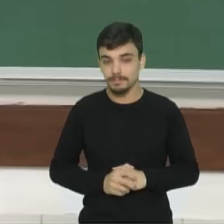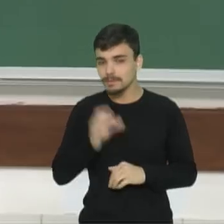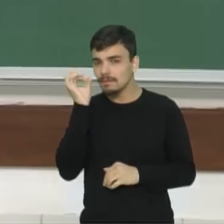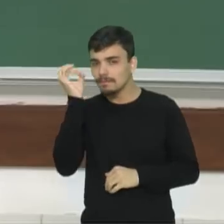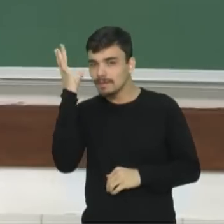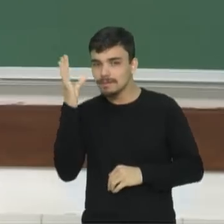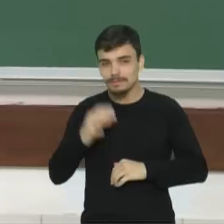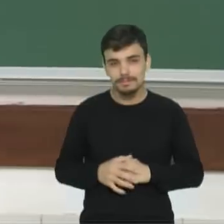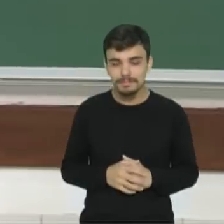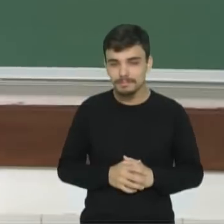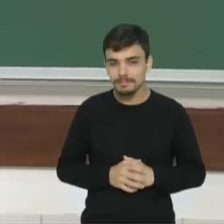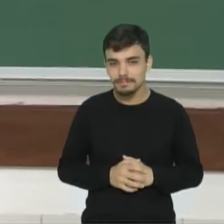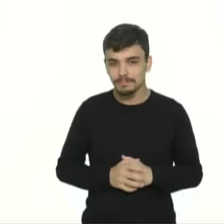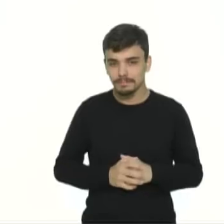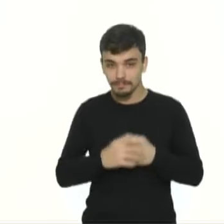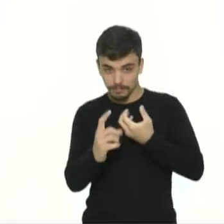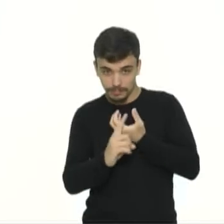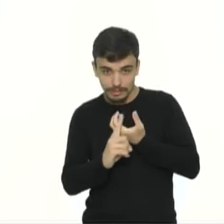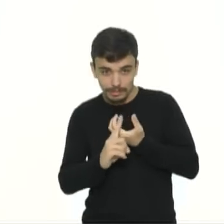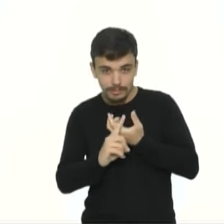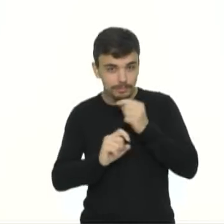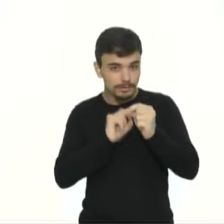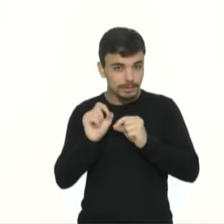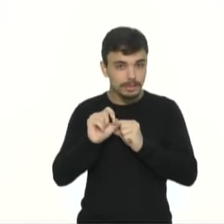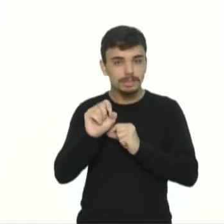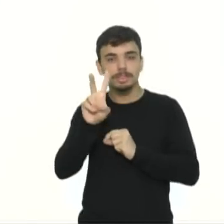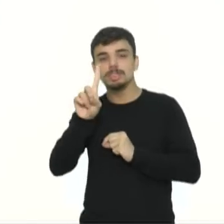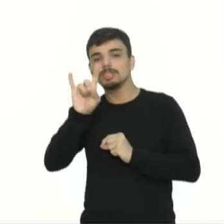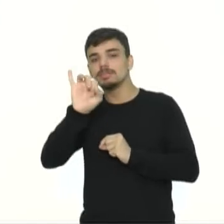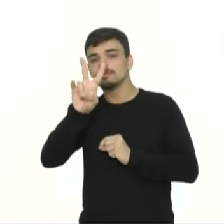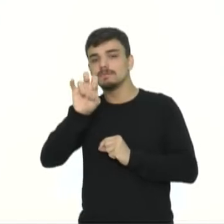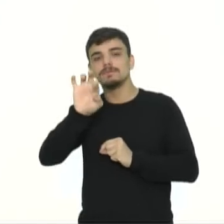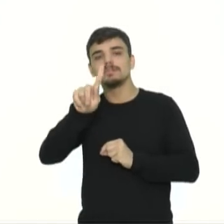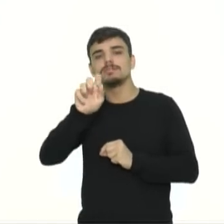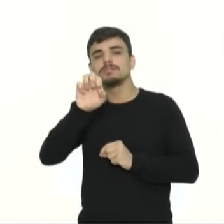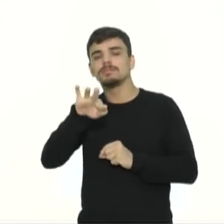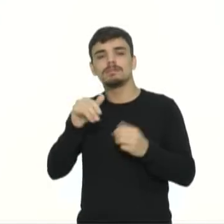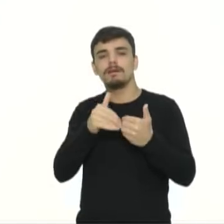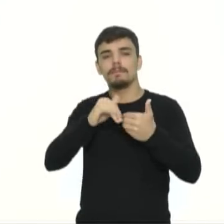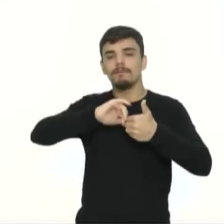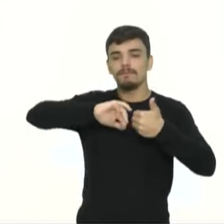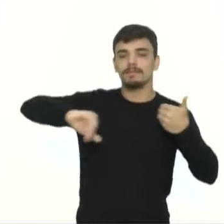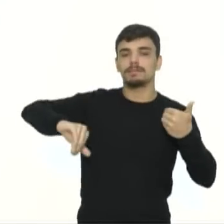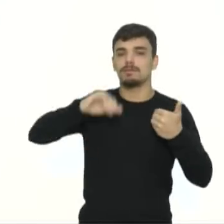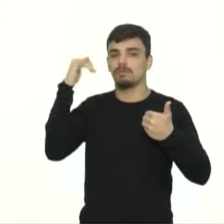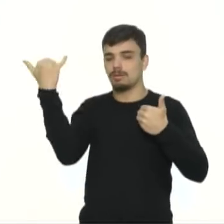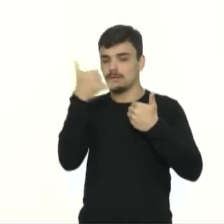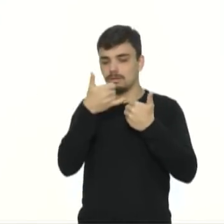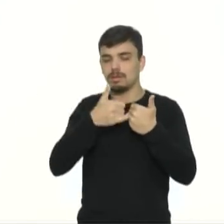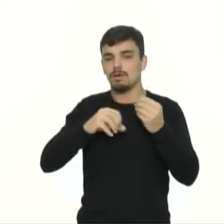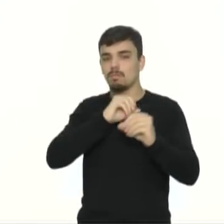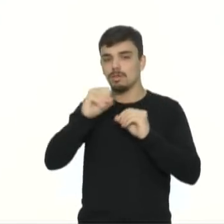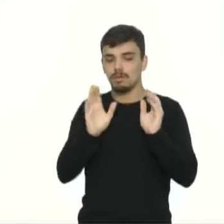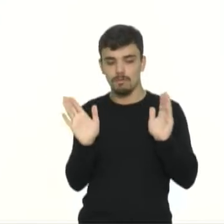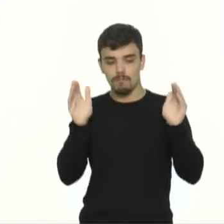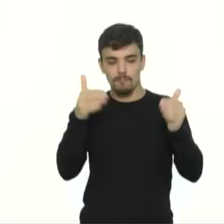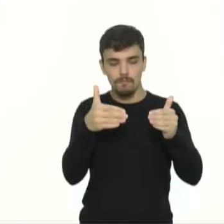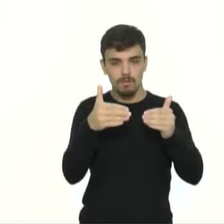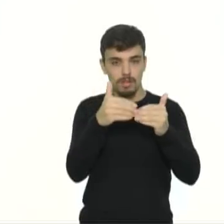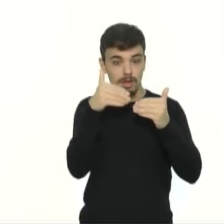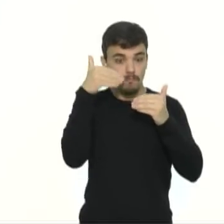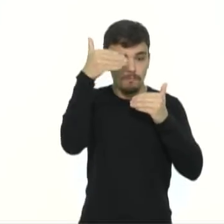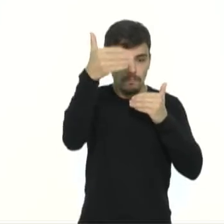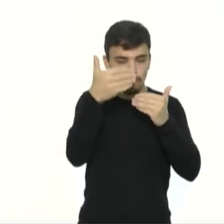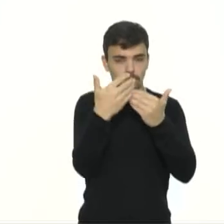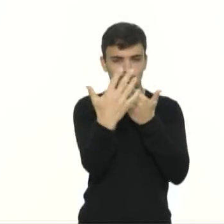Fácil, né? Lentes divergentes, pois ela irá afastar os raios luminosos, mudando o ponto de foco mais para o